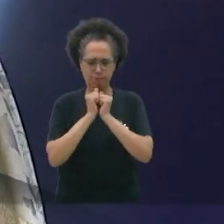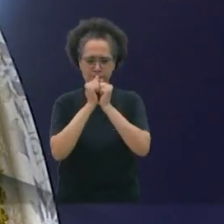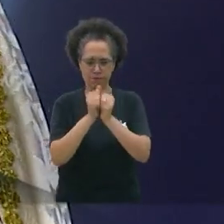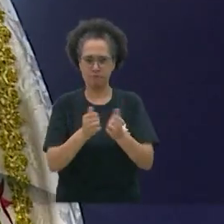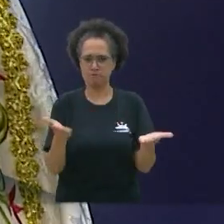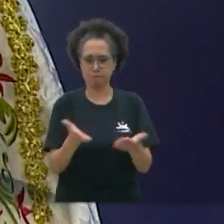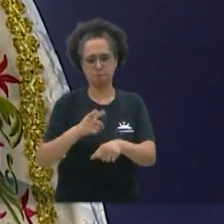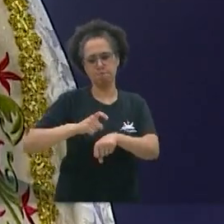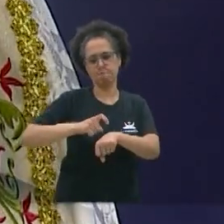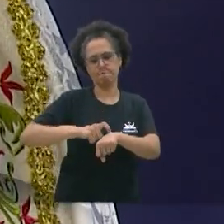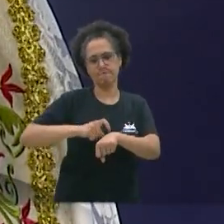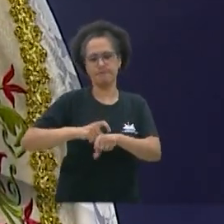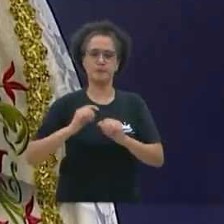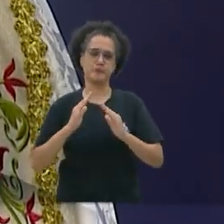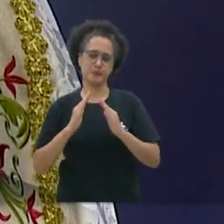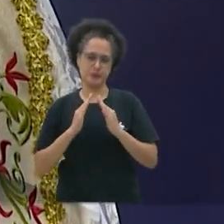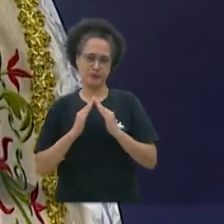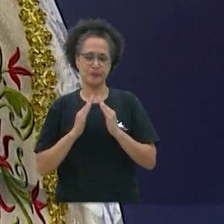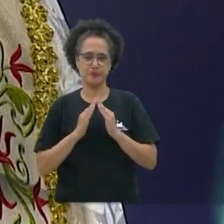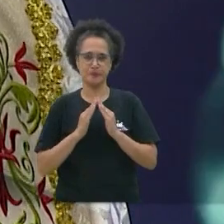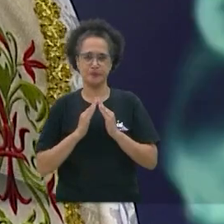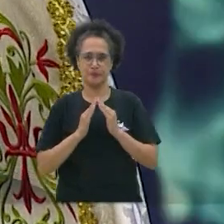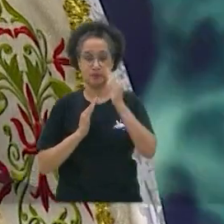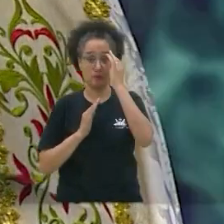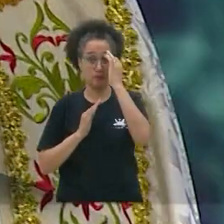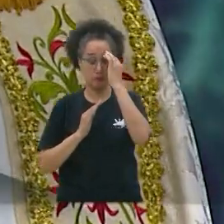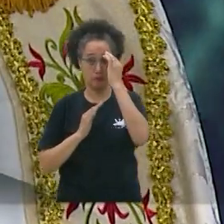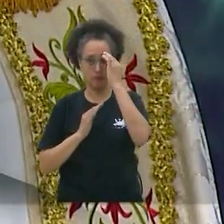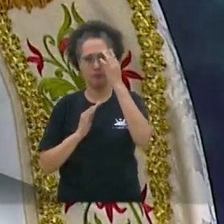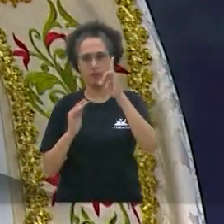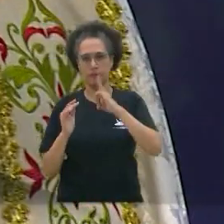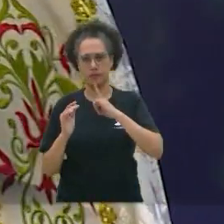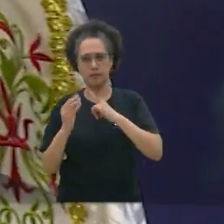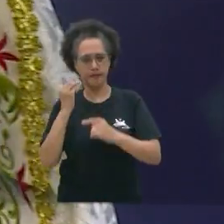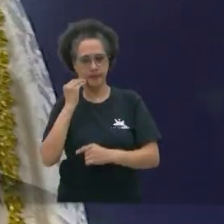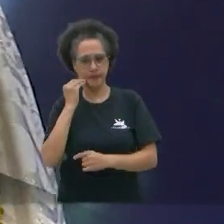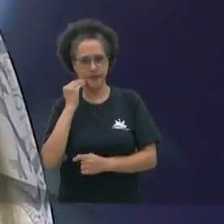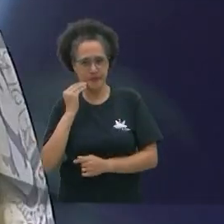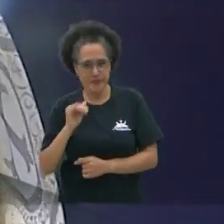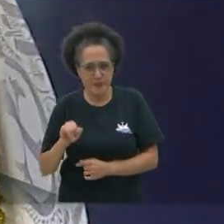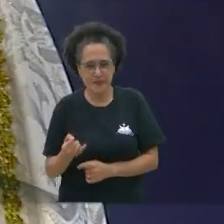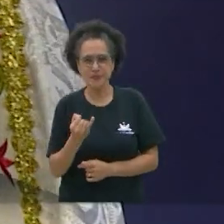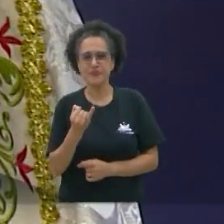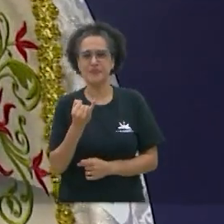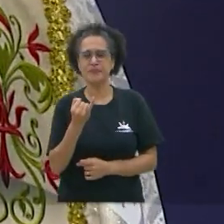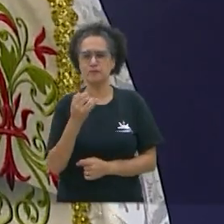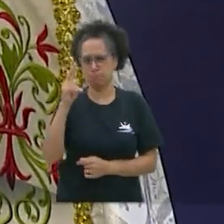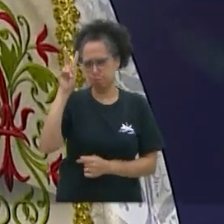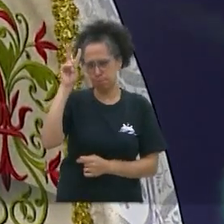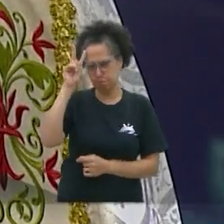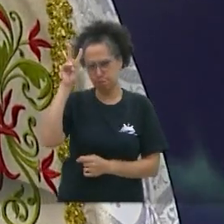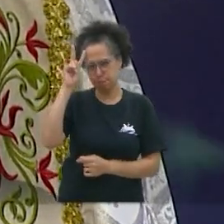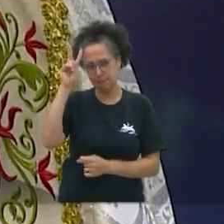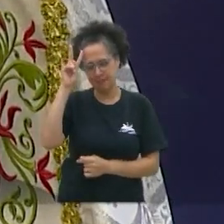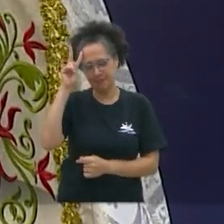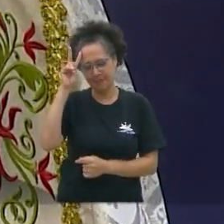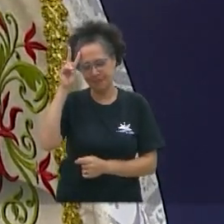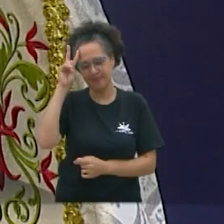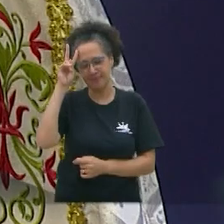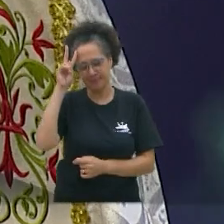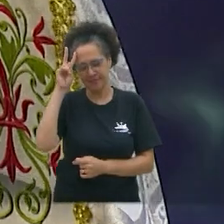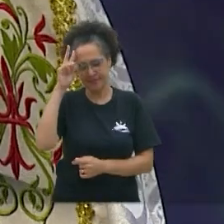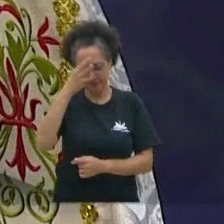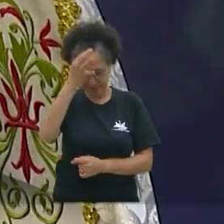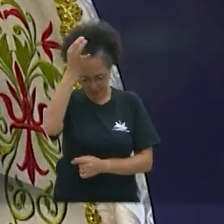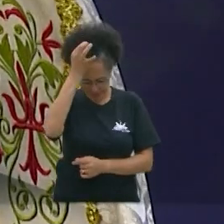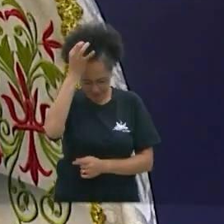neste momento em casa. Temos esta oportunidade nesta segunda-feira, dedicada ao